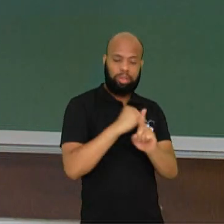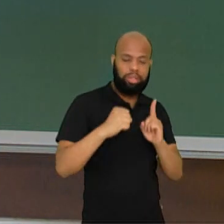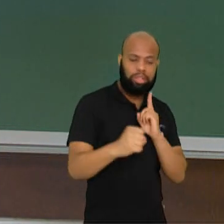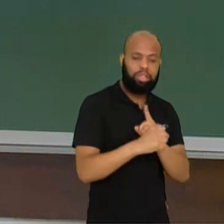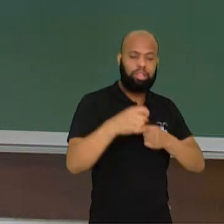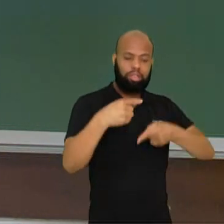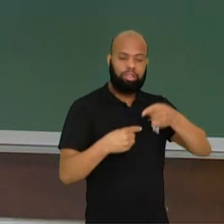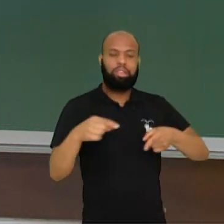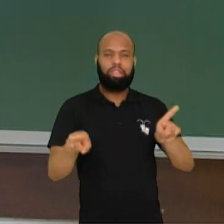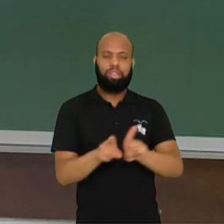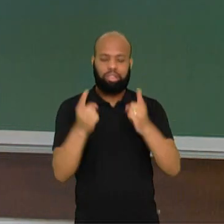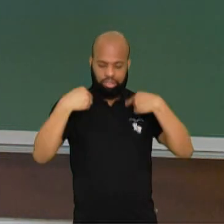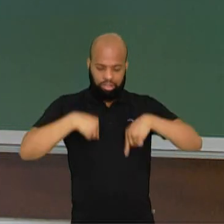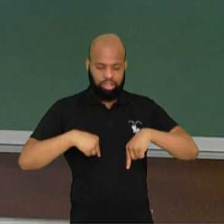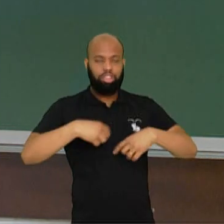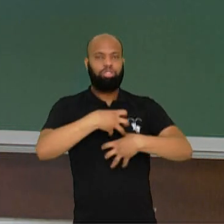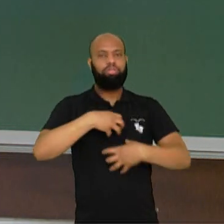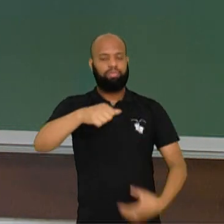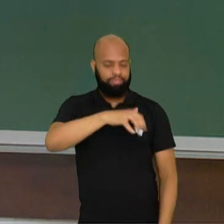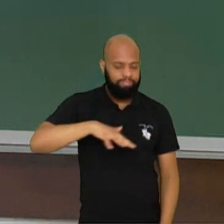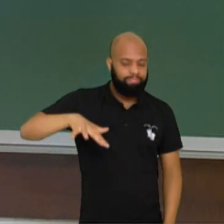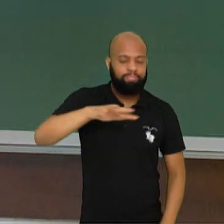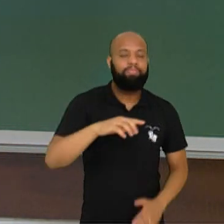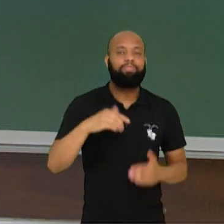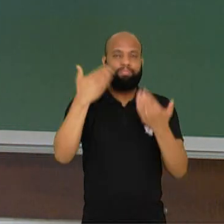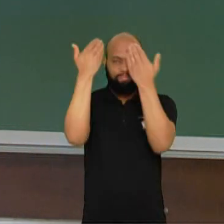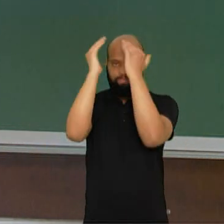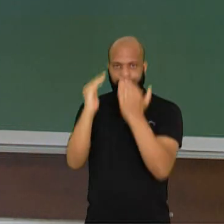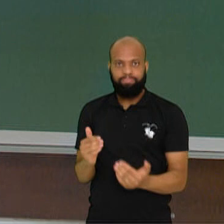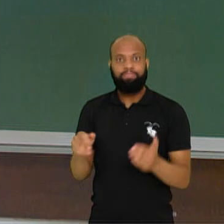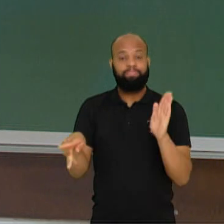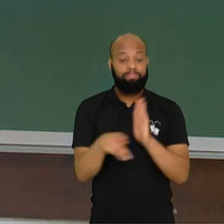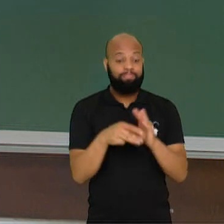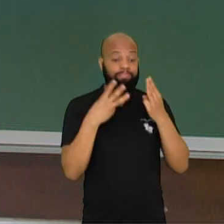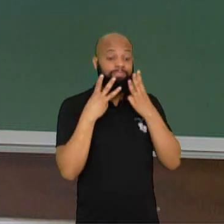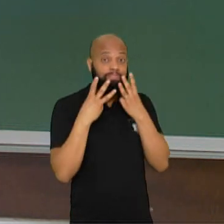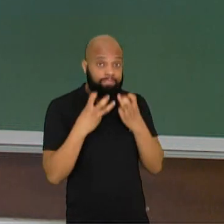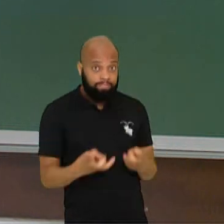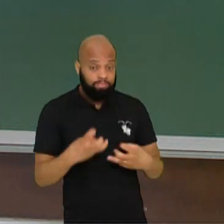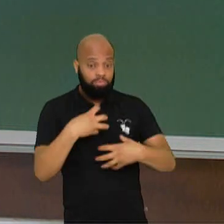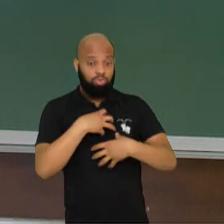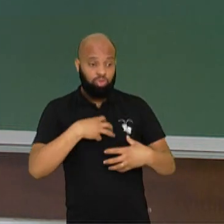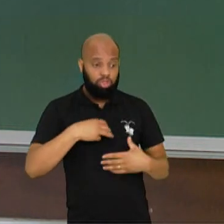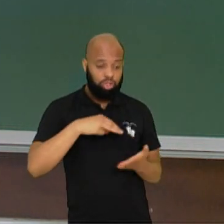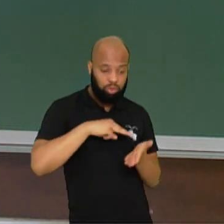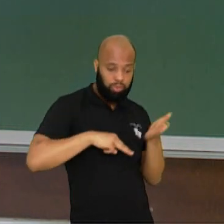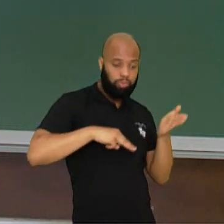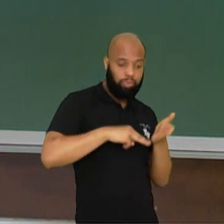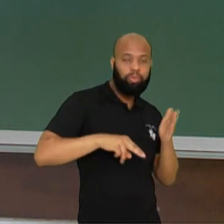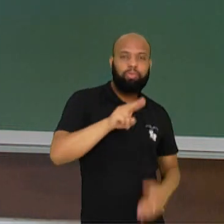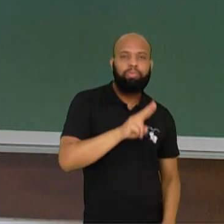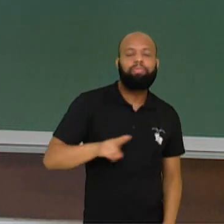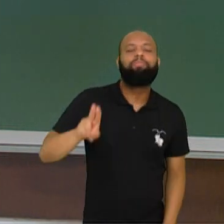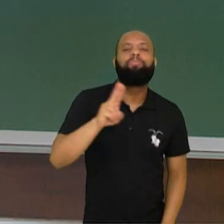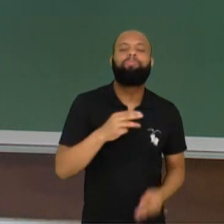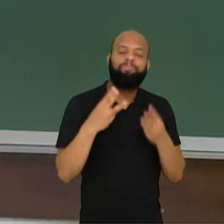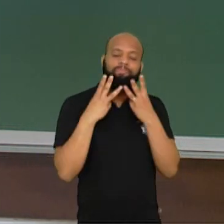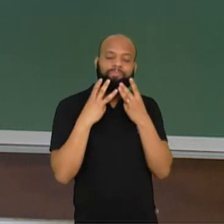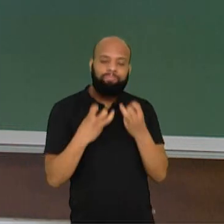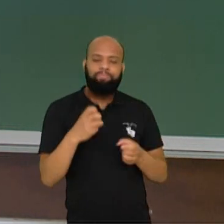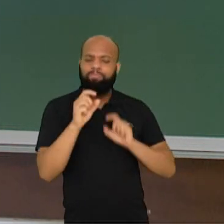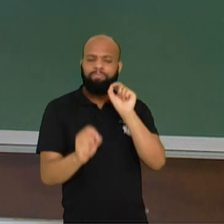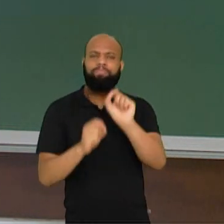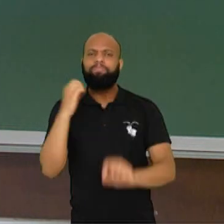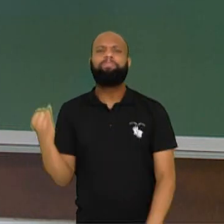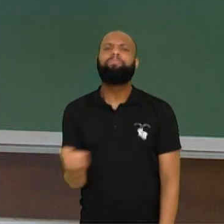e espiritual em geral. Então, na análise de Marx, a metodologia aplicada aí pelo Marx, o que